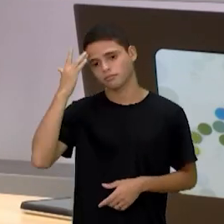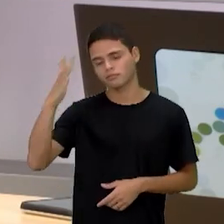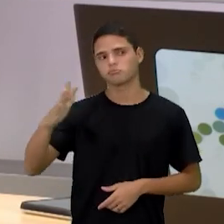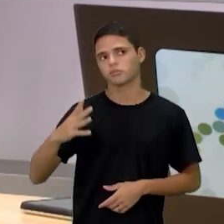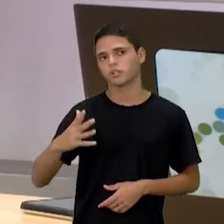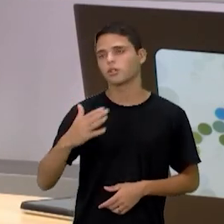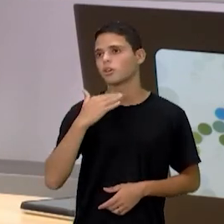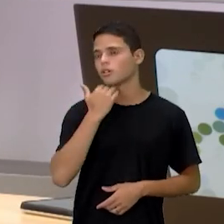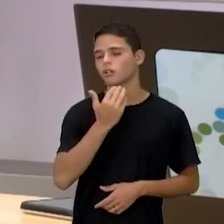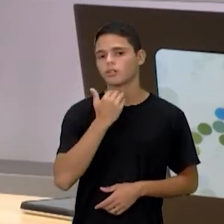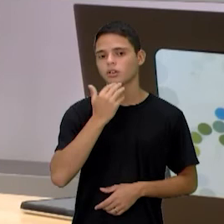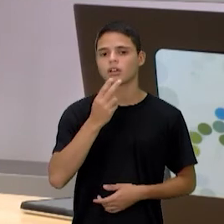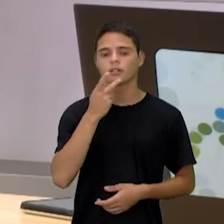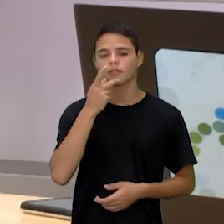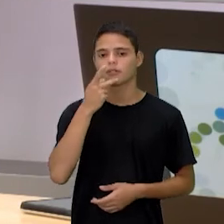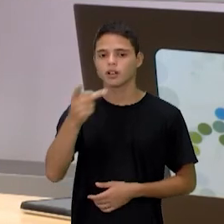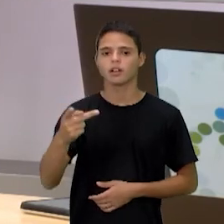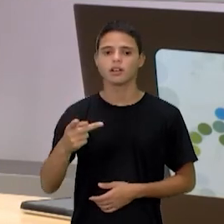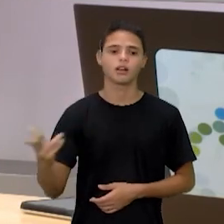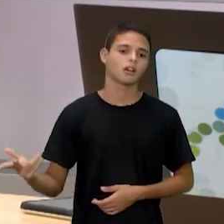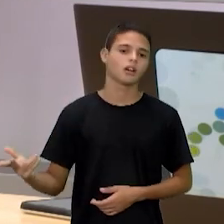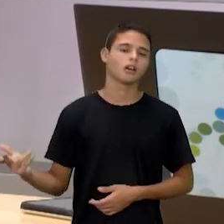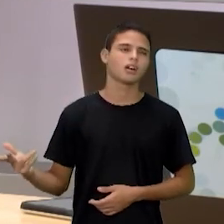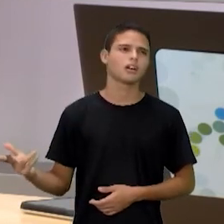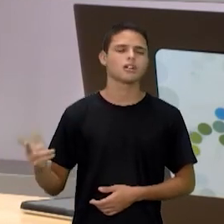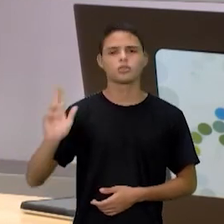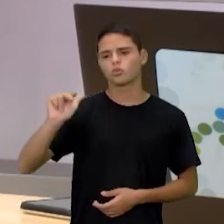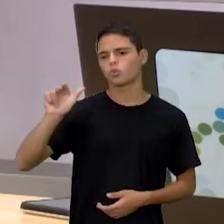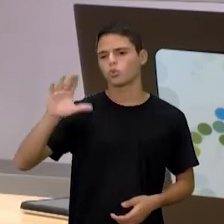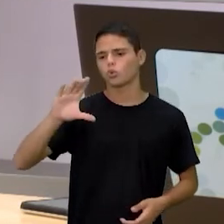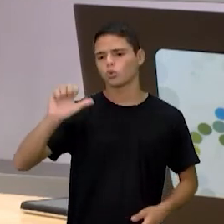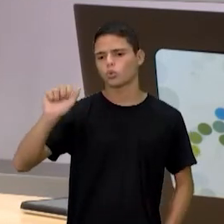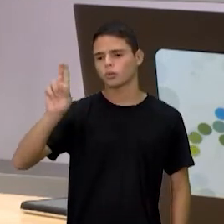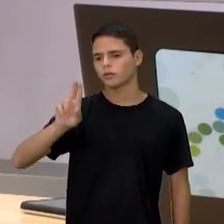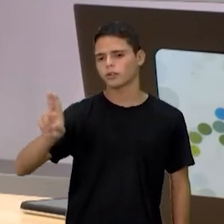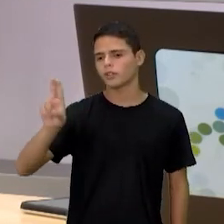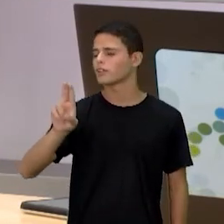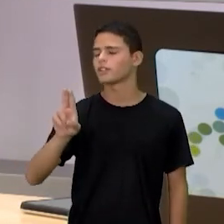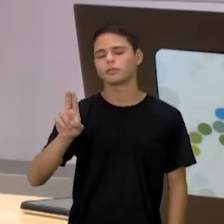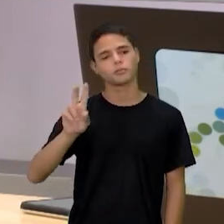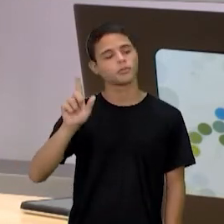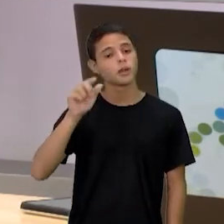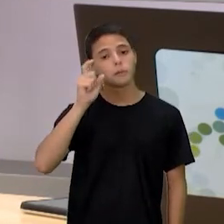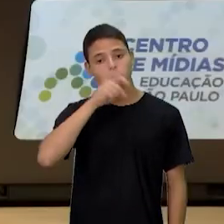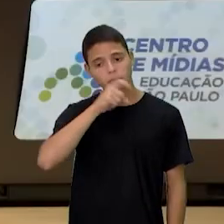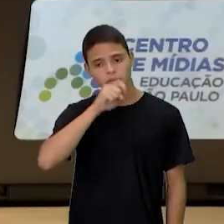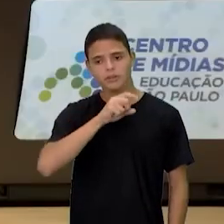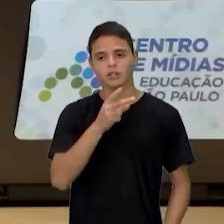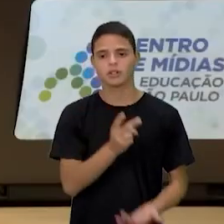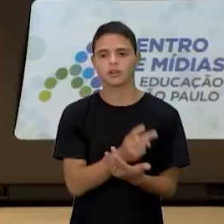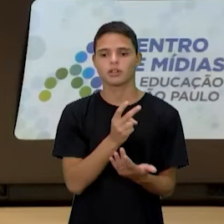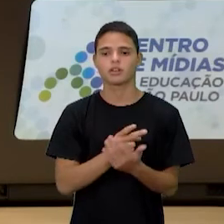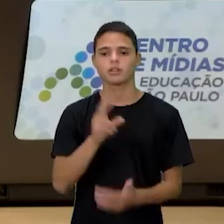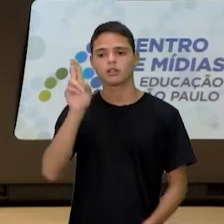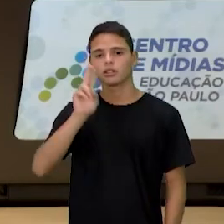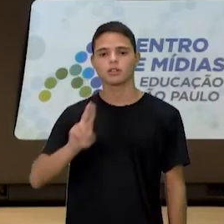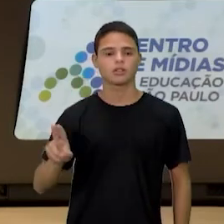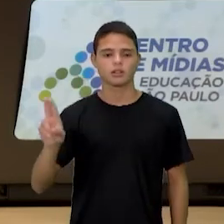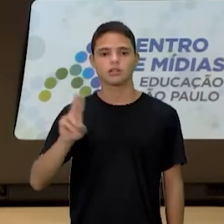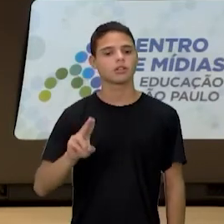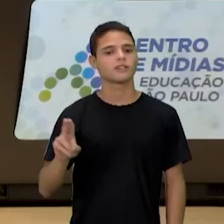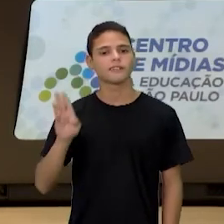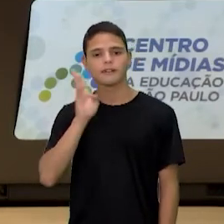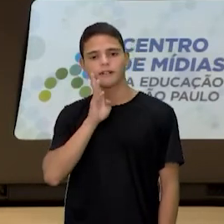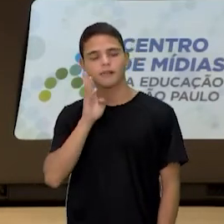não tem como ele falar assim, isso é uma coisa que ele não vai usar. Ele vai usar, está usando o tempo todo, né? Uhum. E é legal que a gente acaba